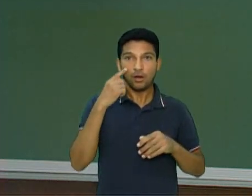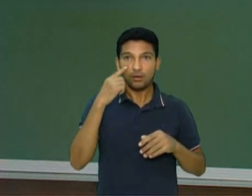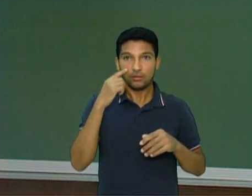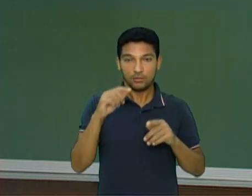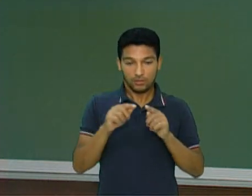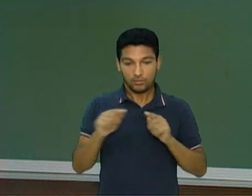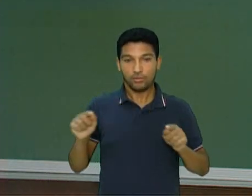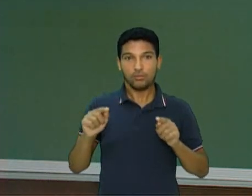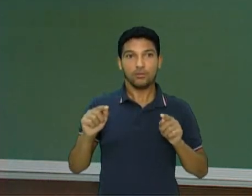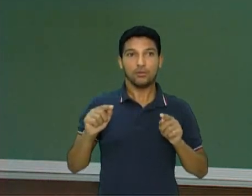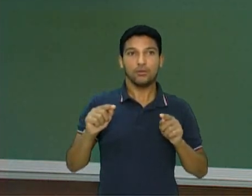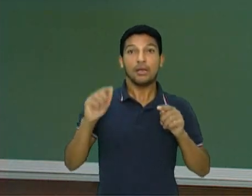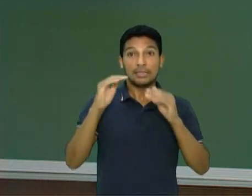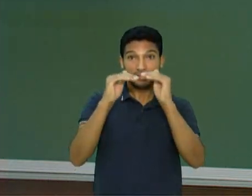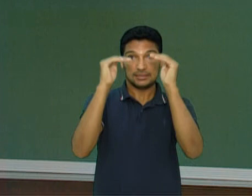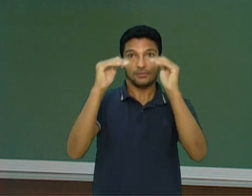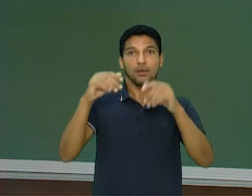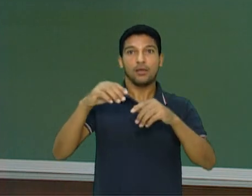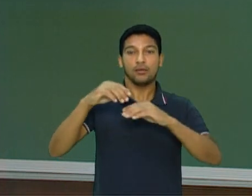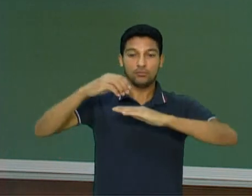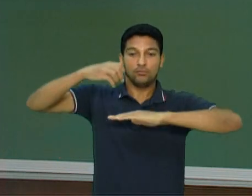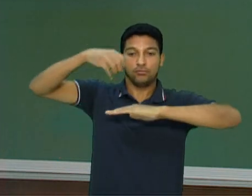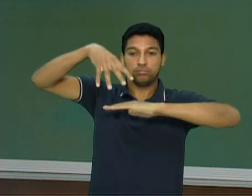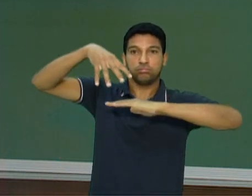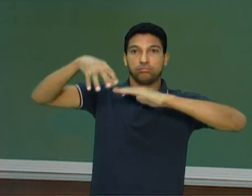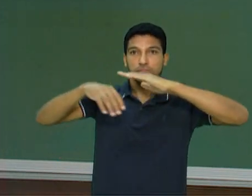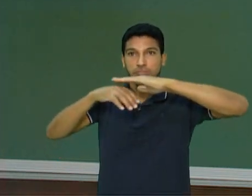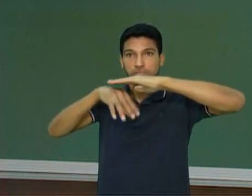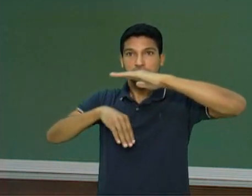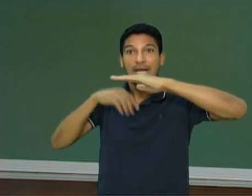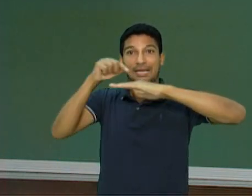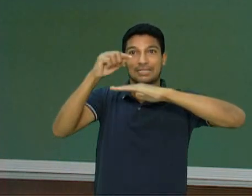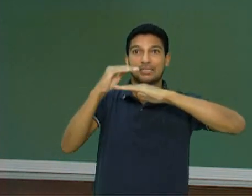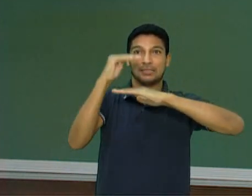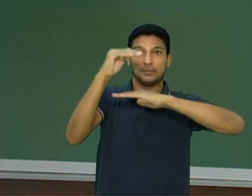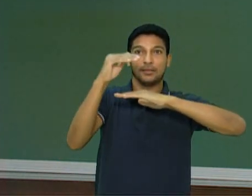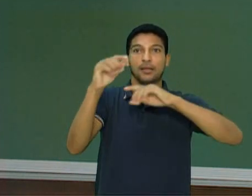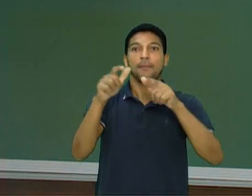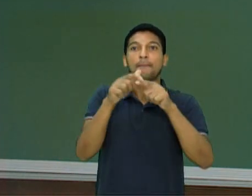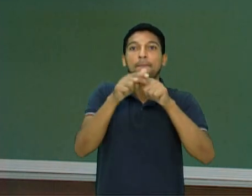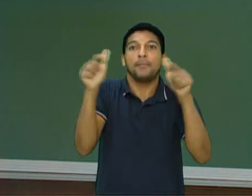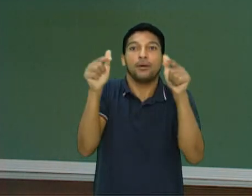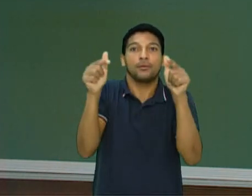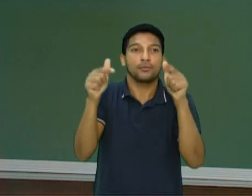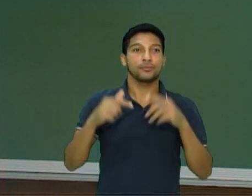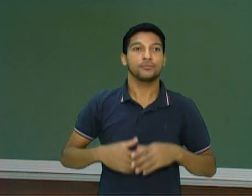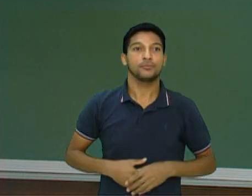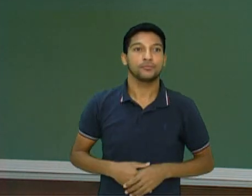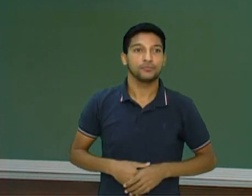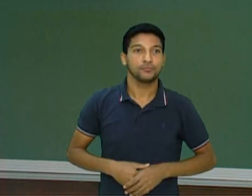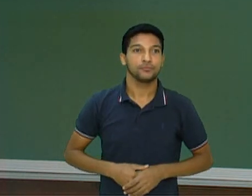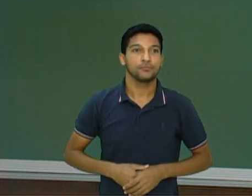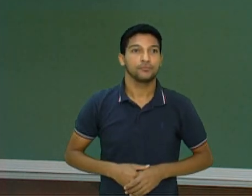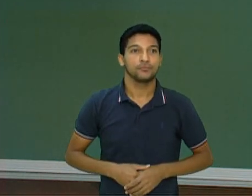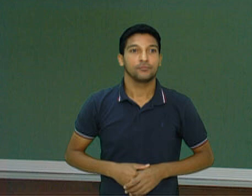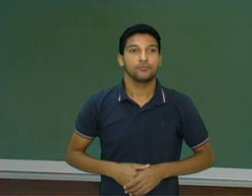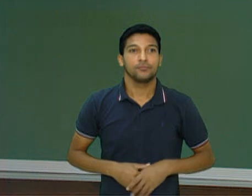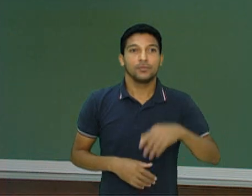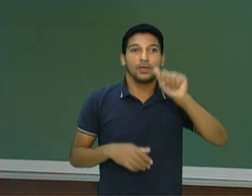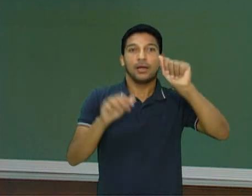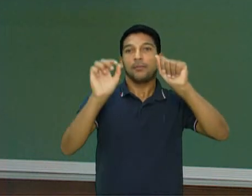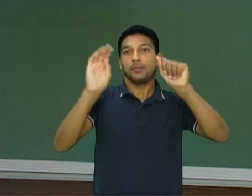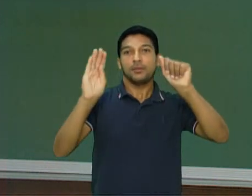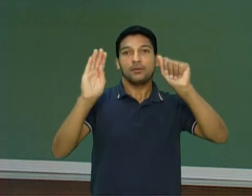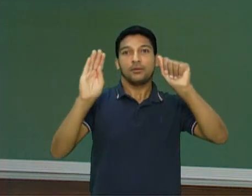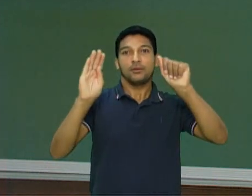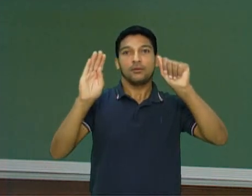AB ele está inclinado em relação ao solo. Então, o que a gente enxerga aqui, o AB, né, é